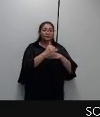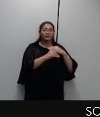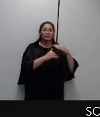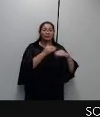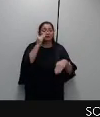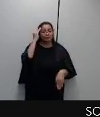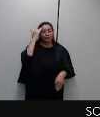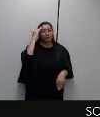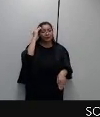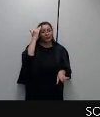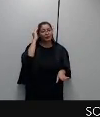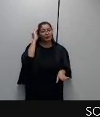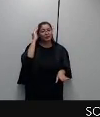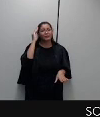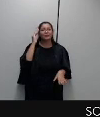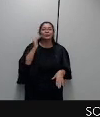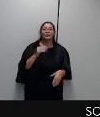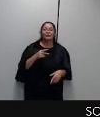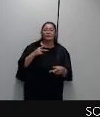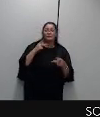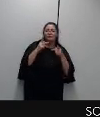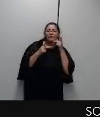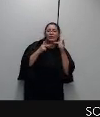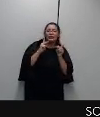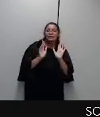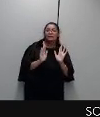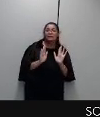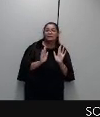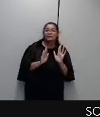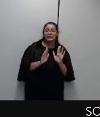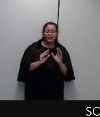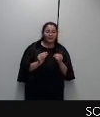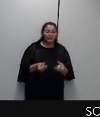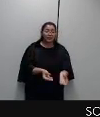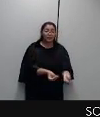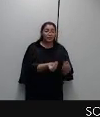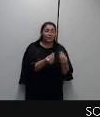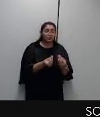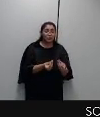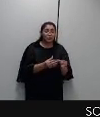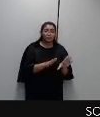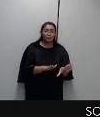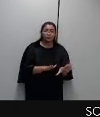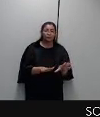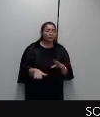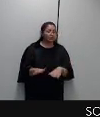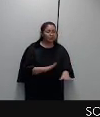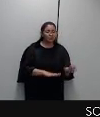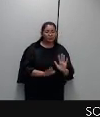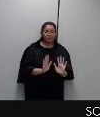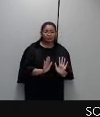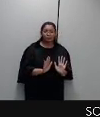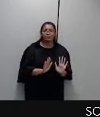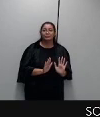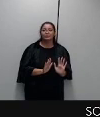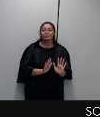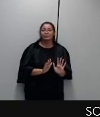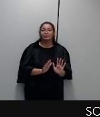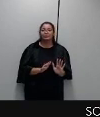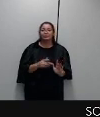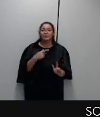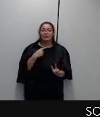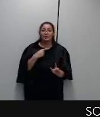precisaria haver contraditório para retirar essa população do cartório mas eu já